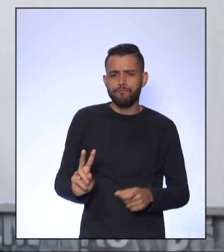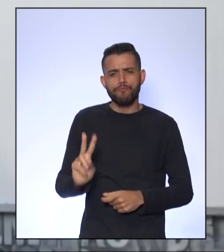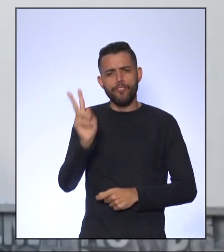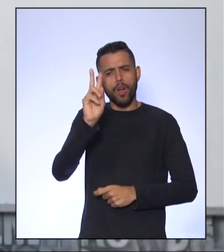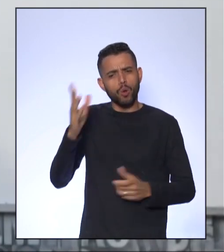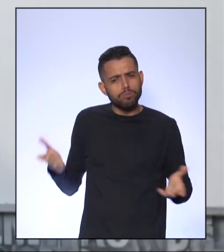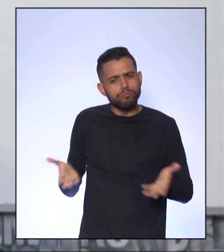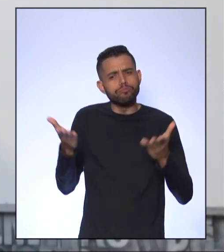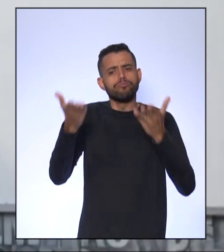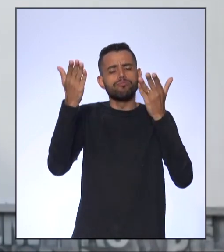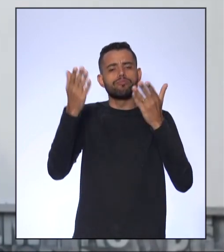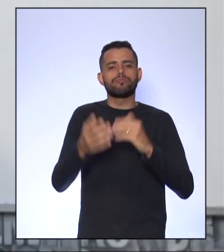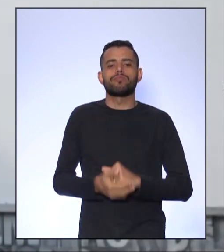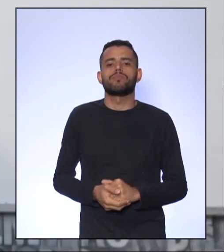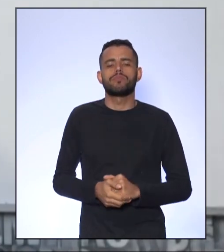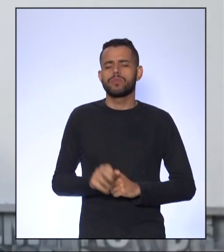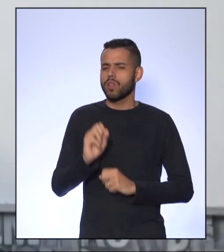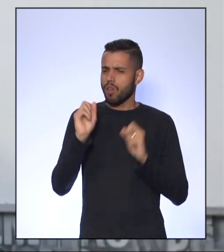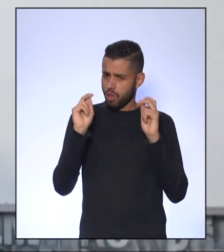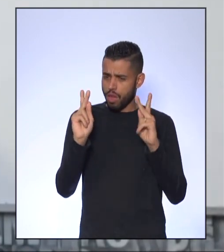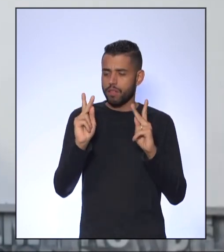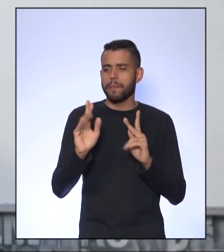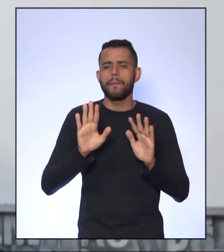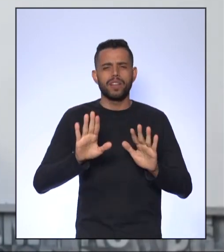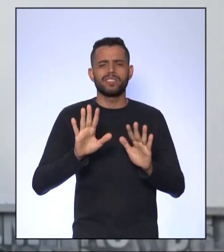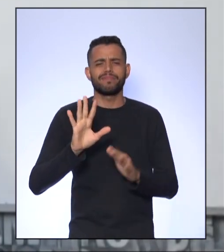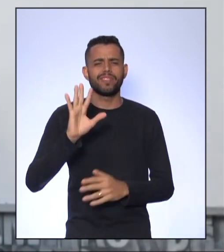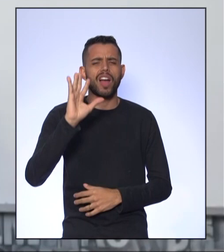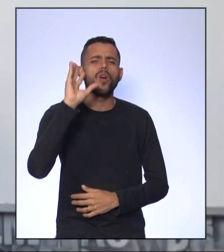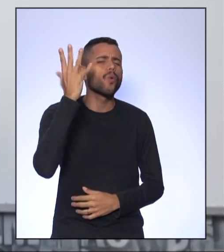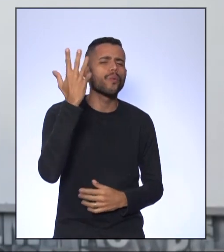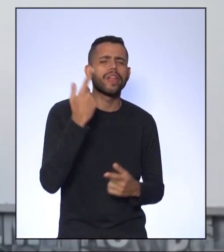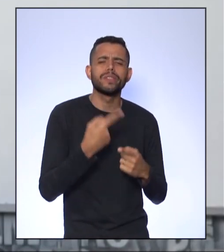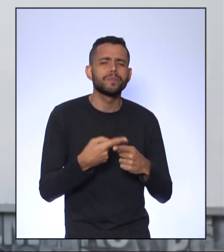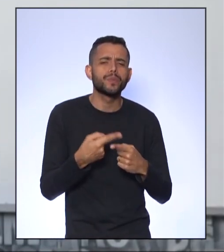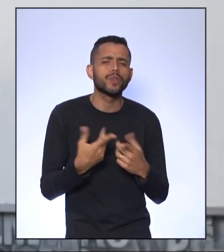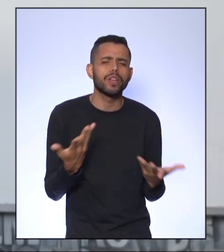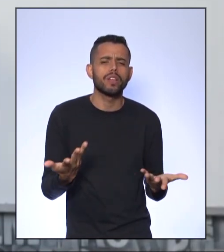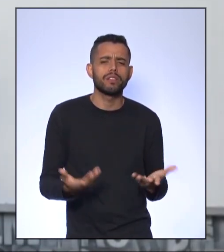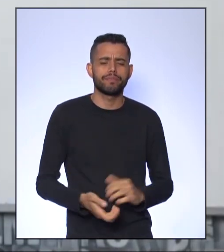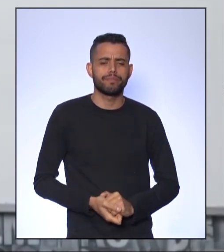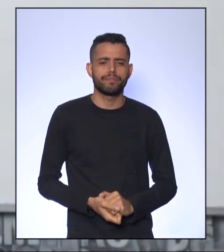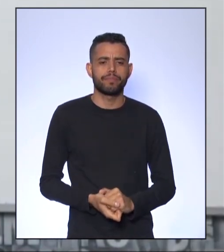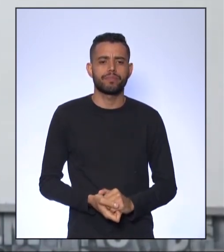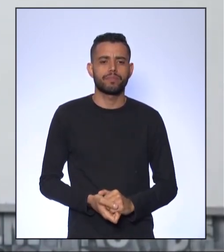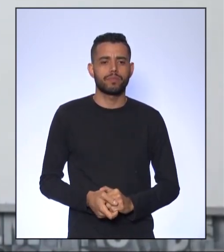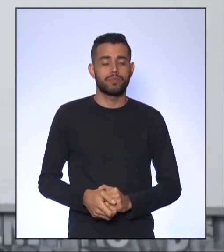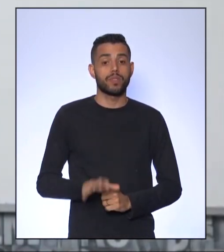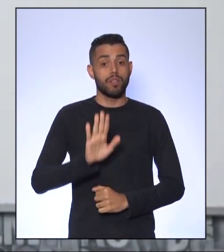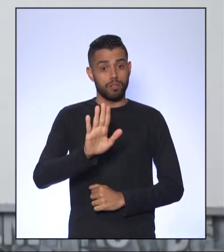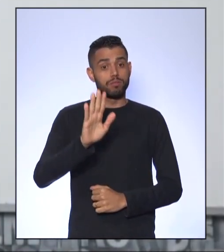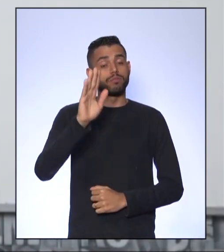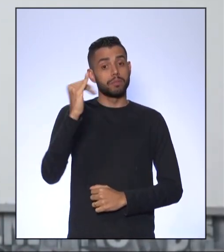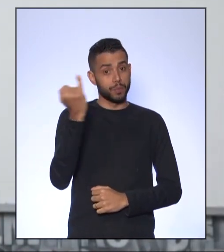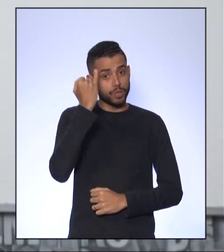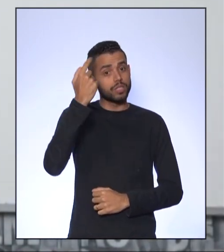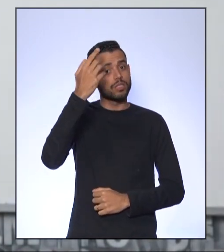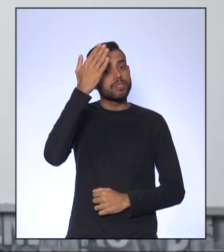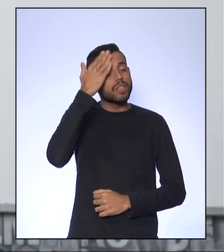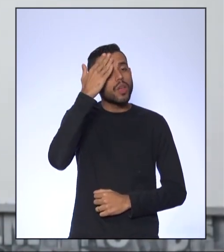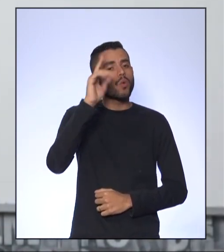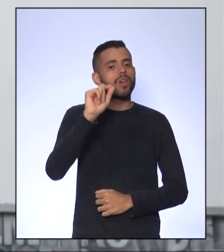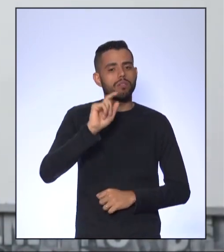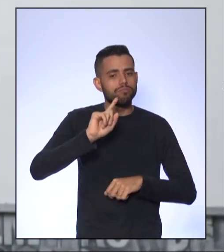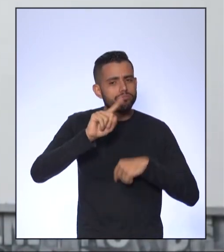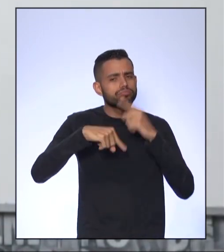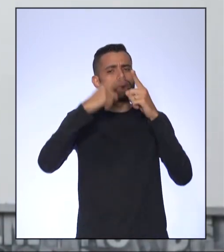beleza. Isso tudo acontece por quê? Porque eu preciso compreender que o renascimento